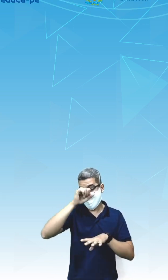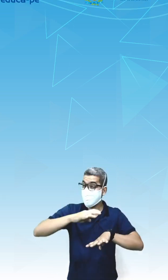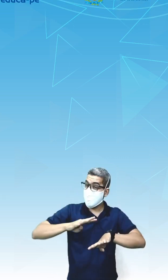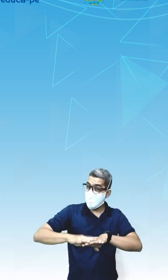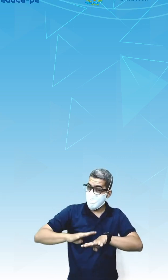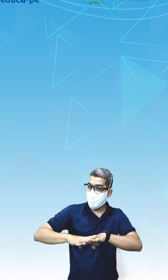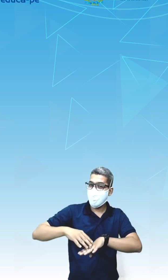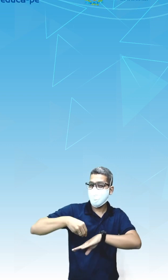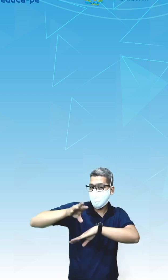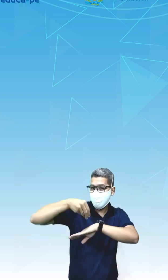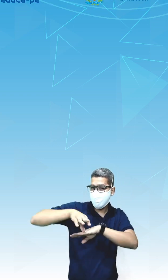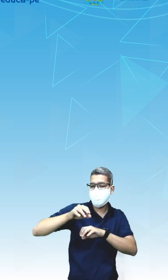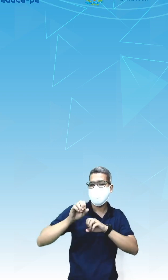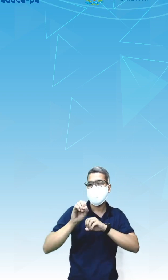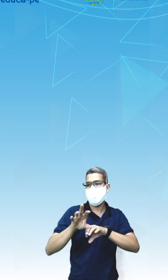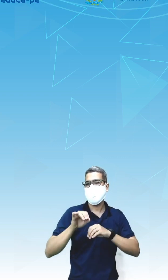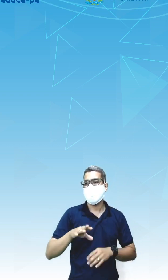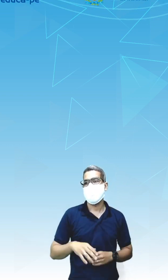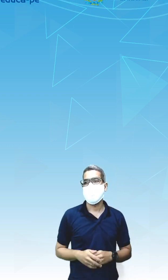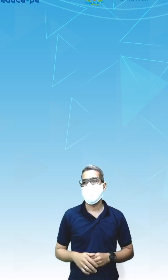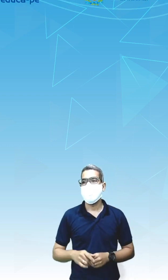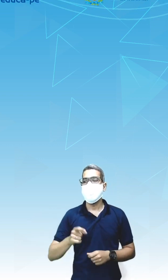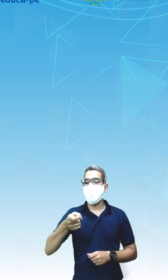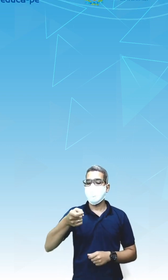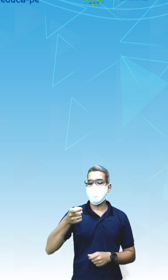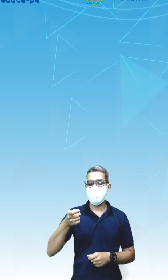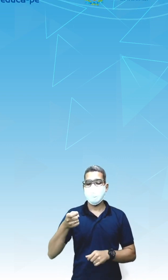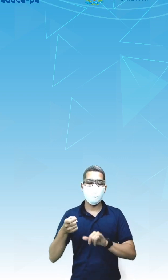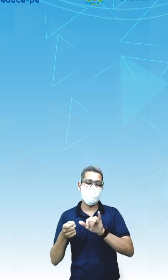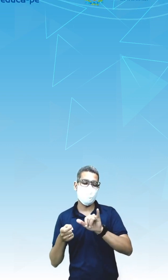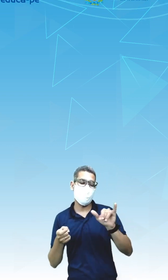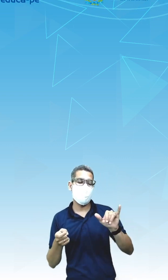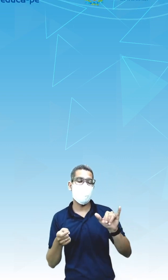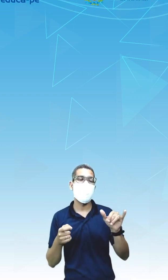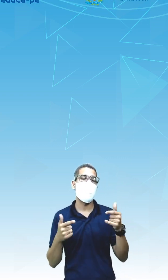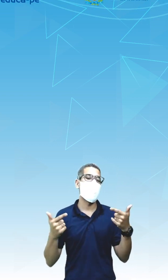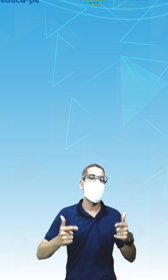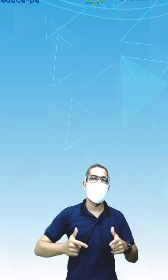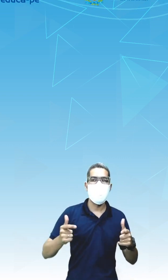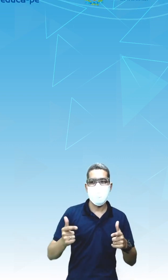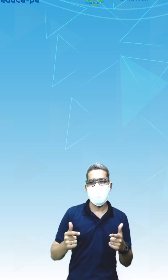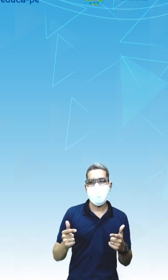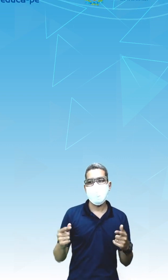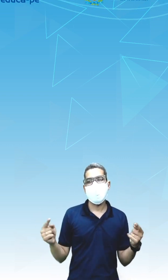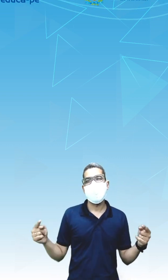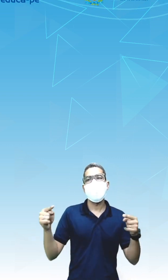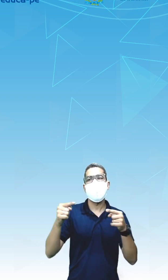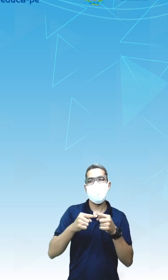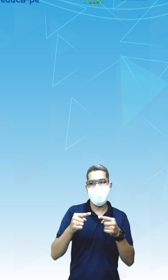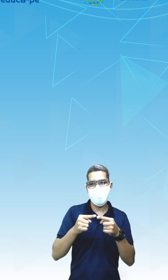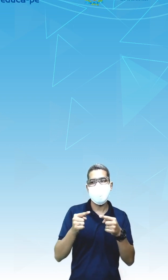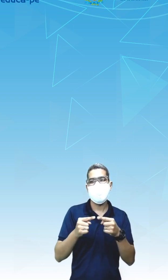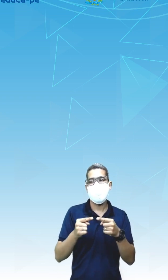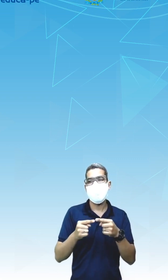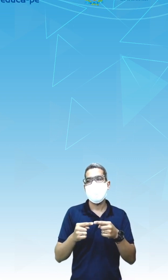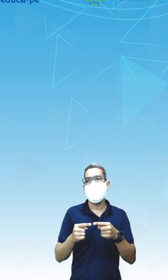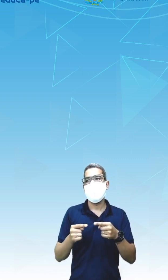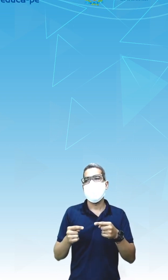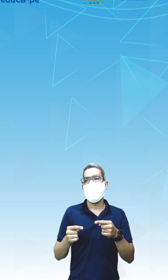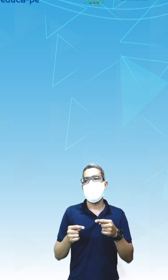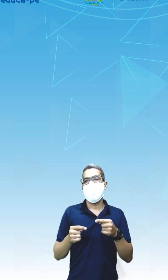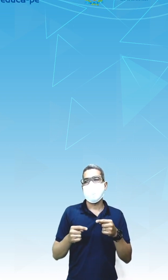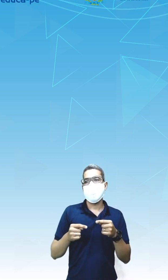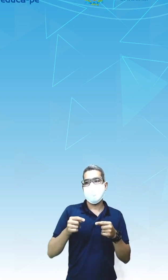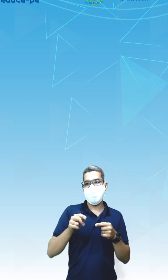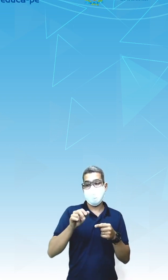está ensinando a vocês. Onde é que fica o ponto X e onde é que fica o ponto Y? Vai referenciar ao norte e